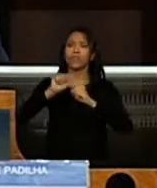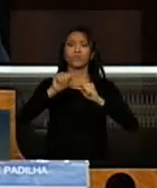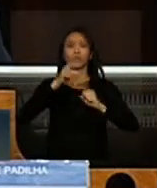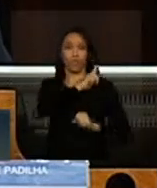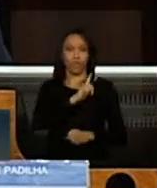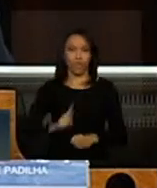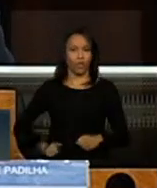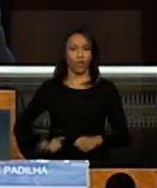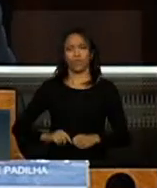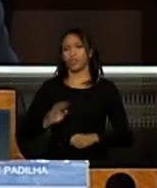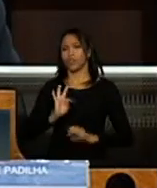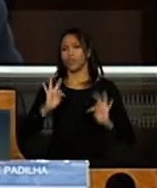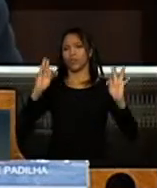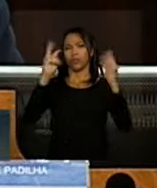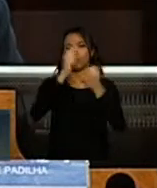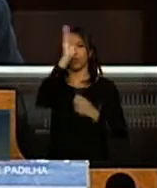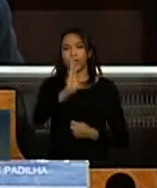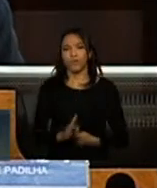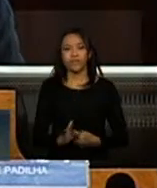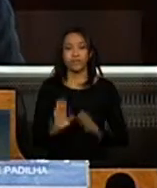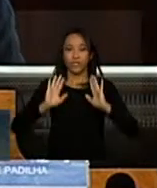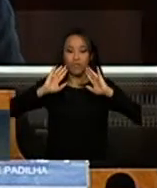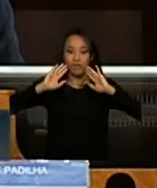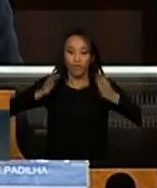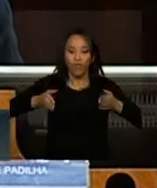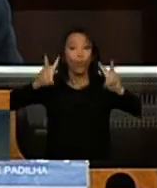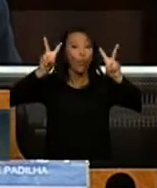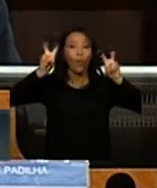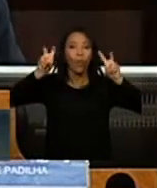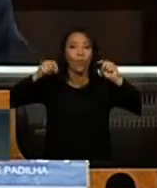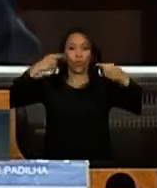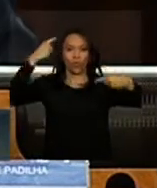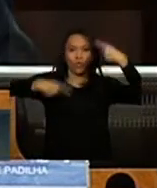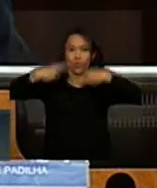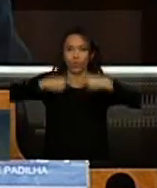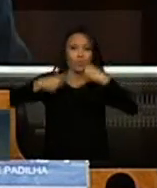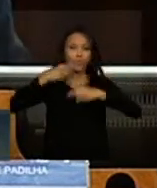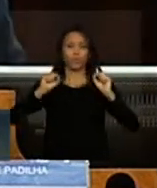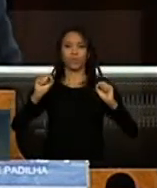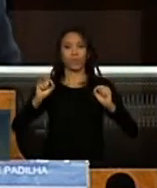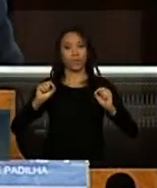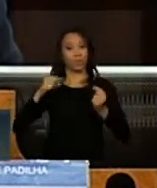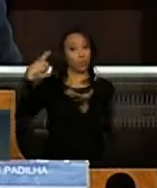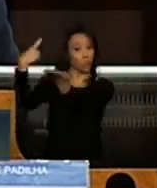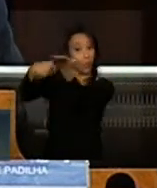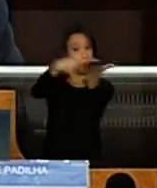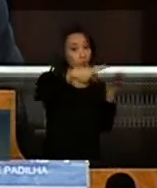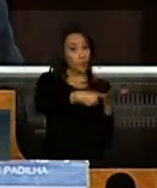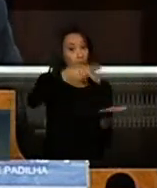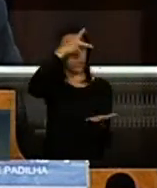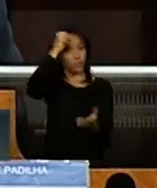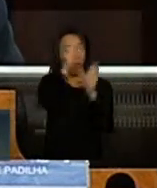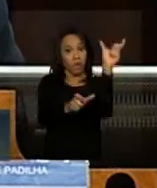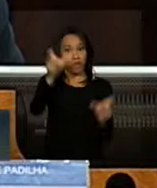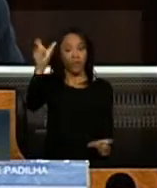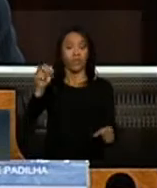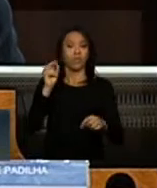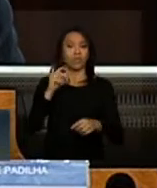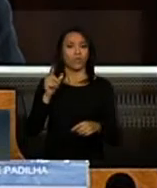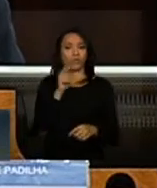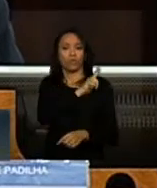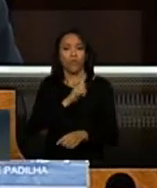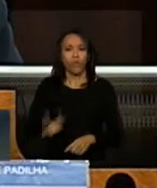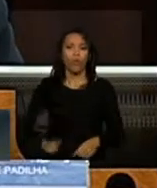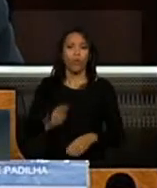país, coloca no centro da pauta política, da pactuação com os governadores e prefeitos, o cuidado das crianças, a redução